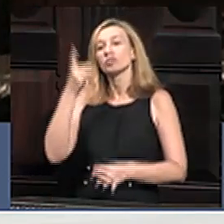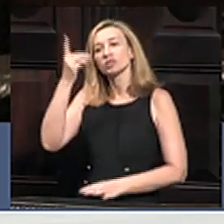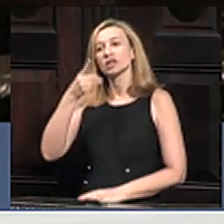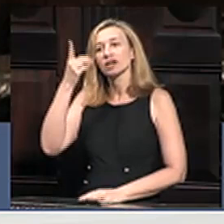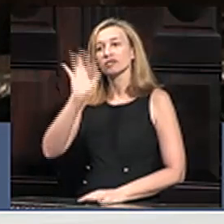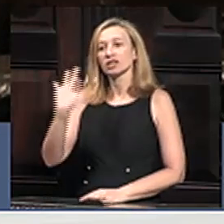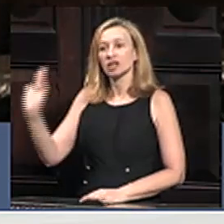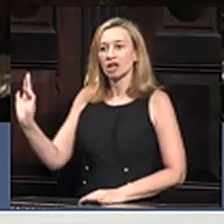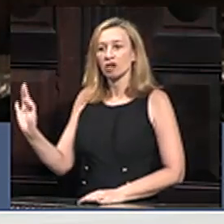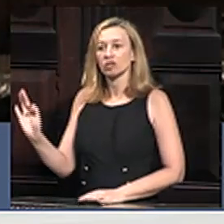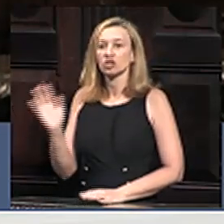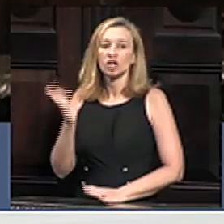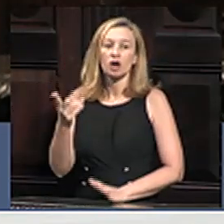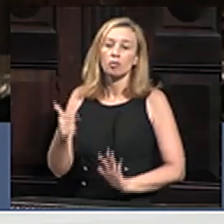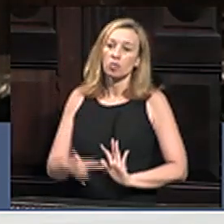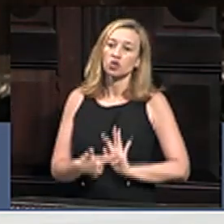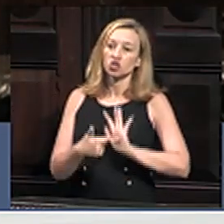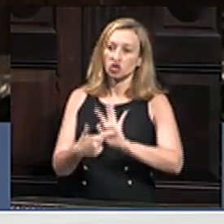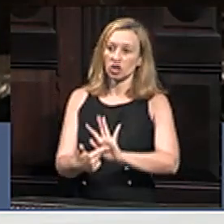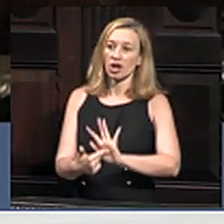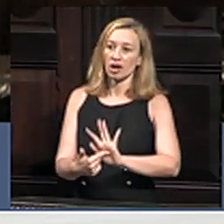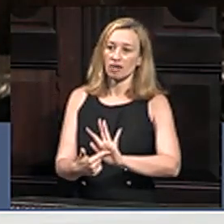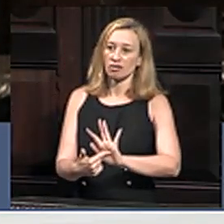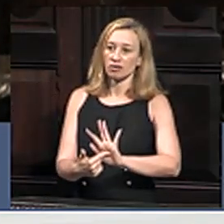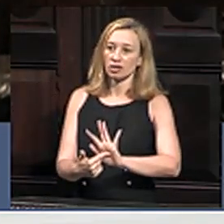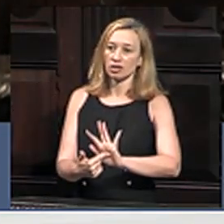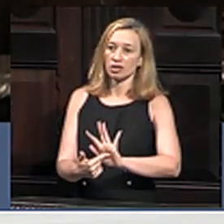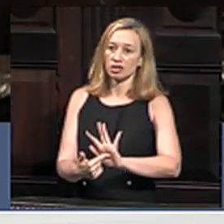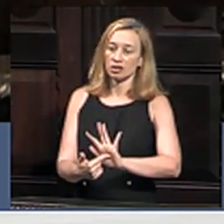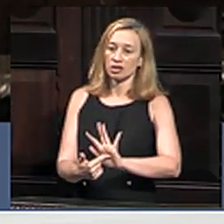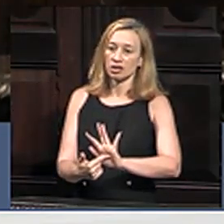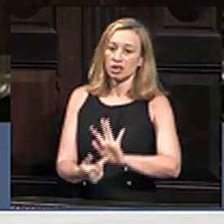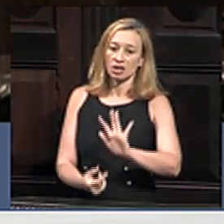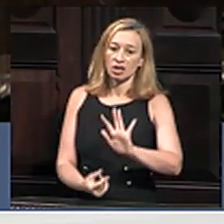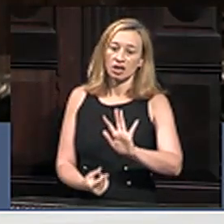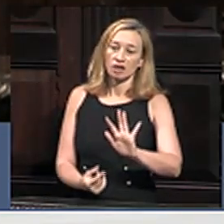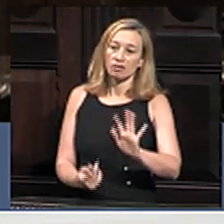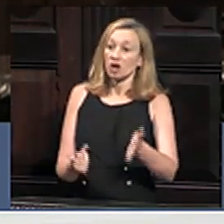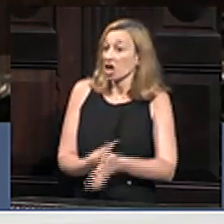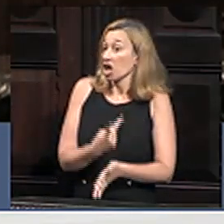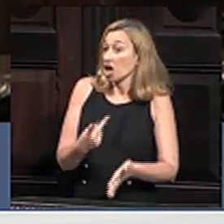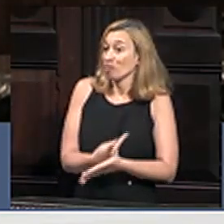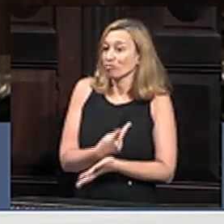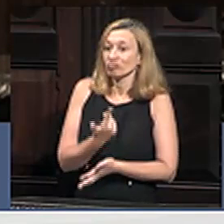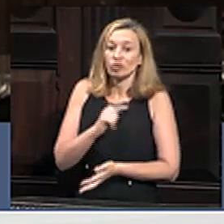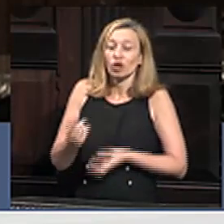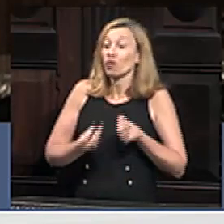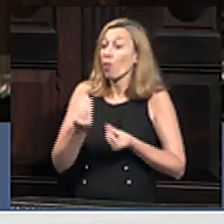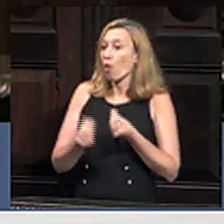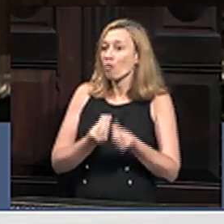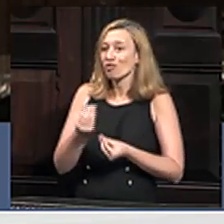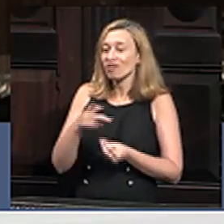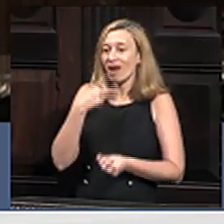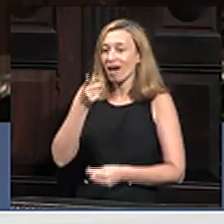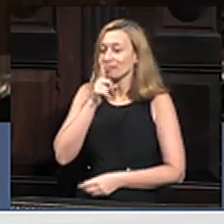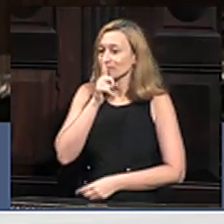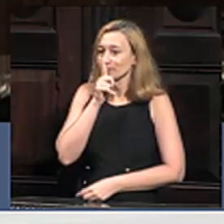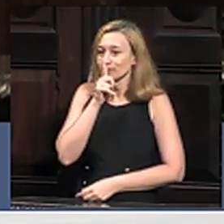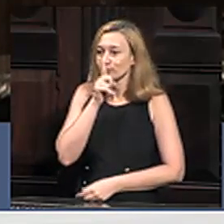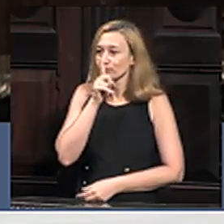figura completamente execrável e execrada, não houve nenhuma